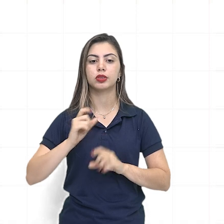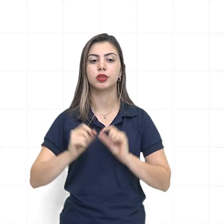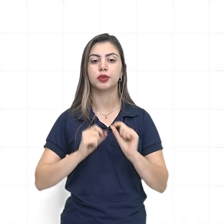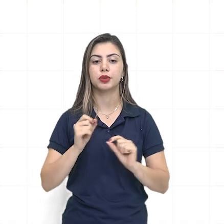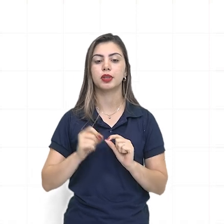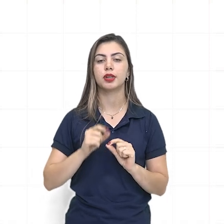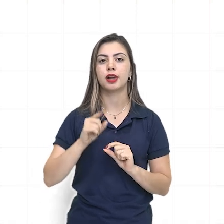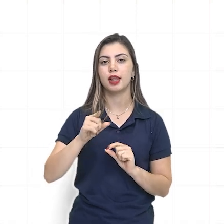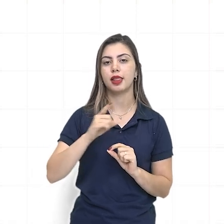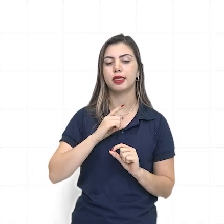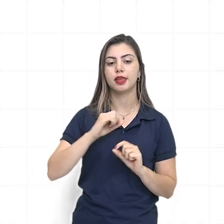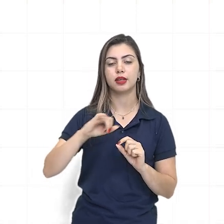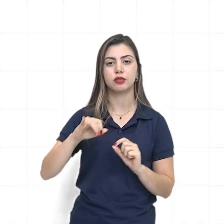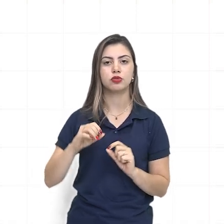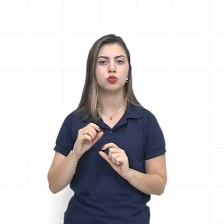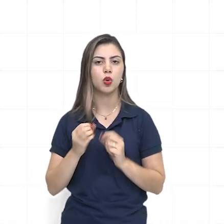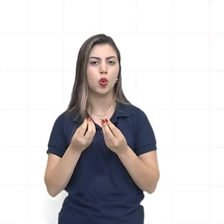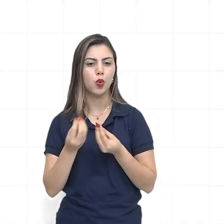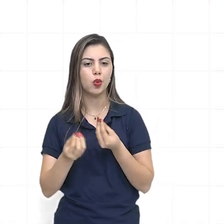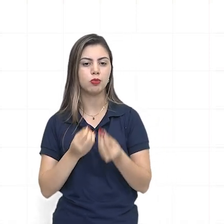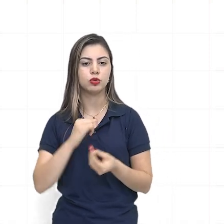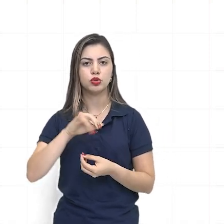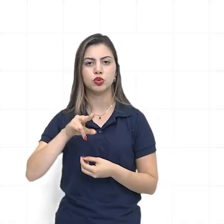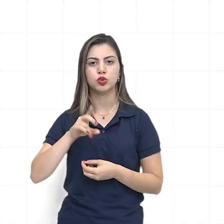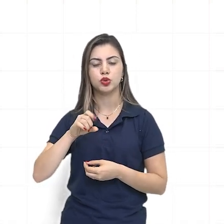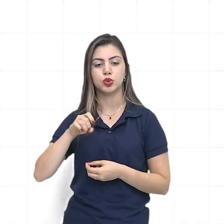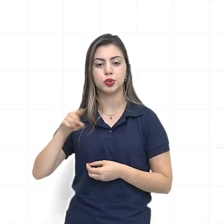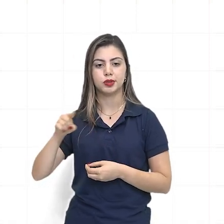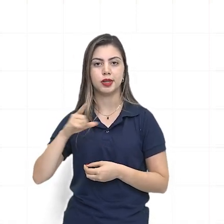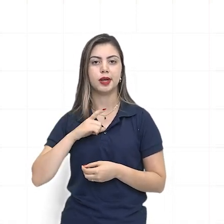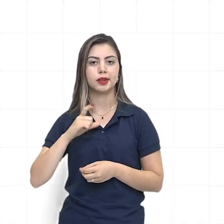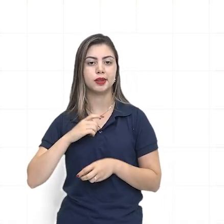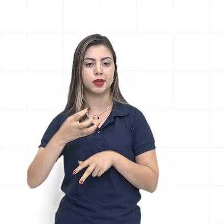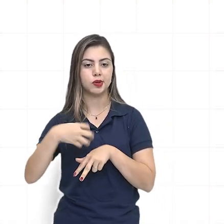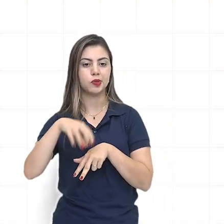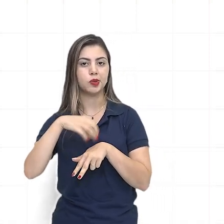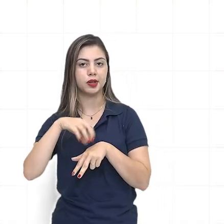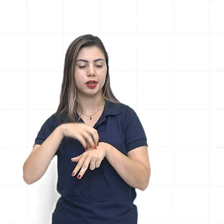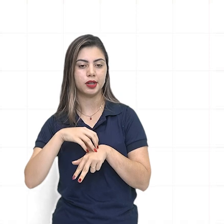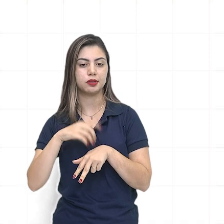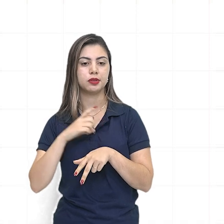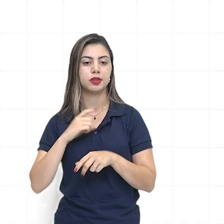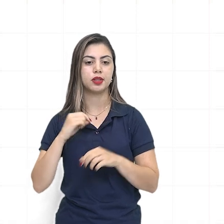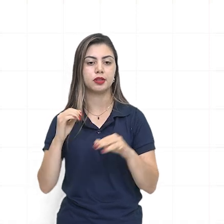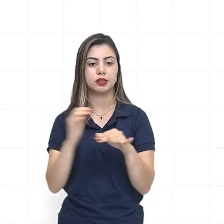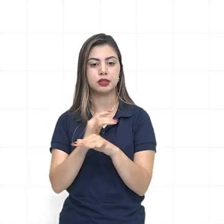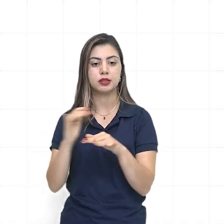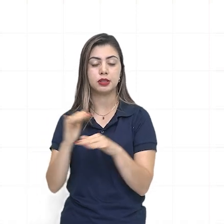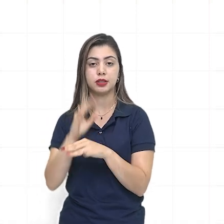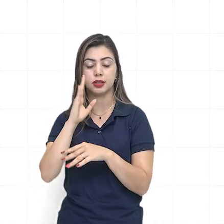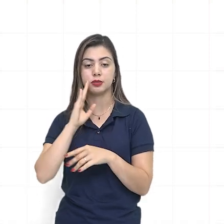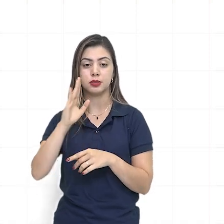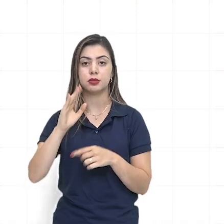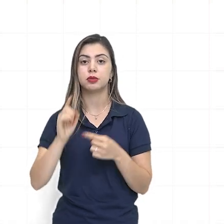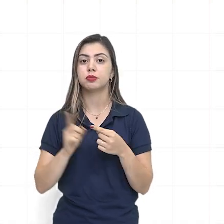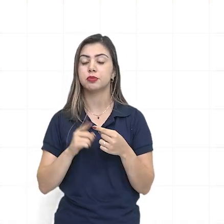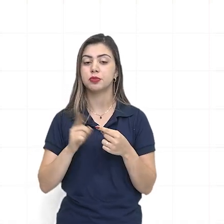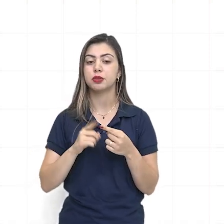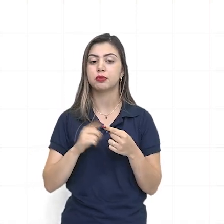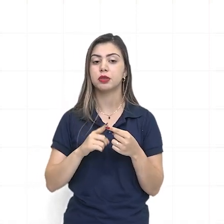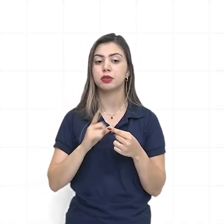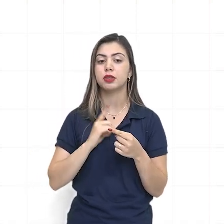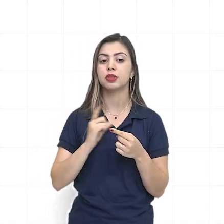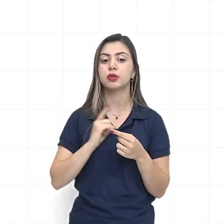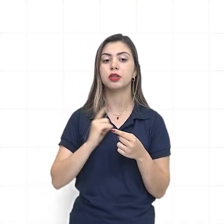Judá tendo como capital, como cidade-chave, Jerusalém, e